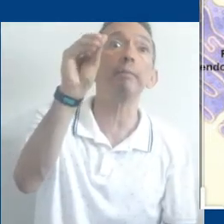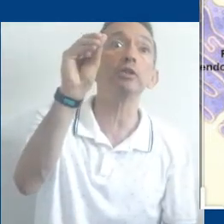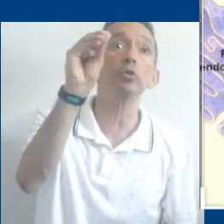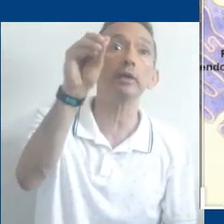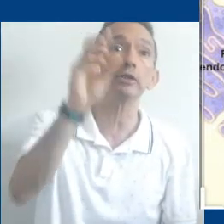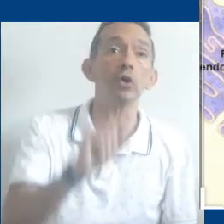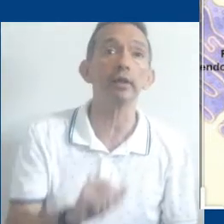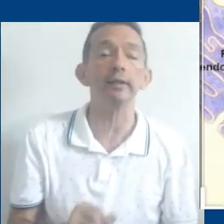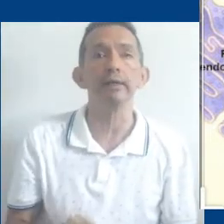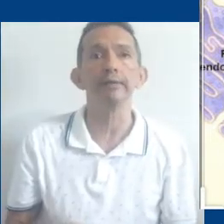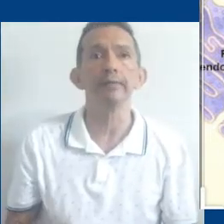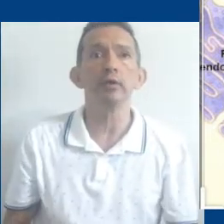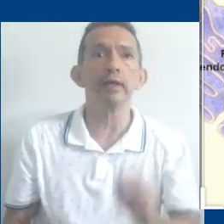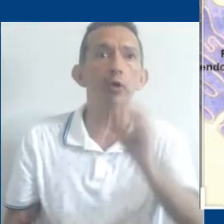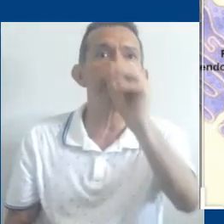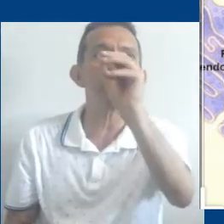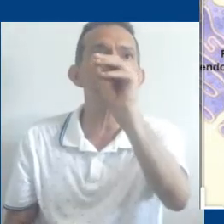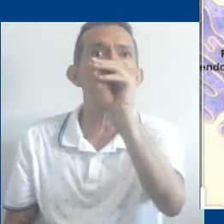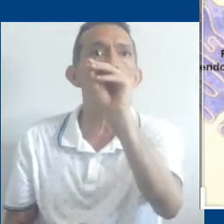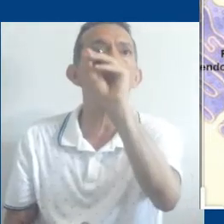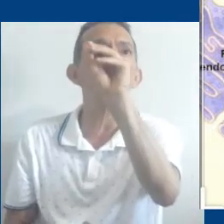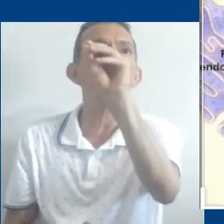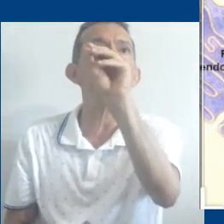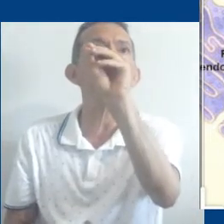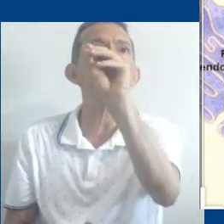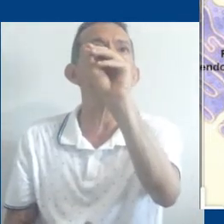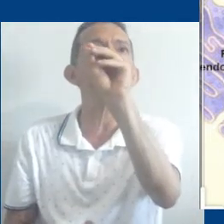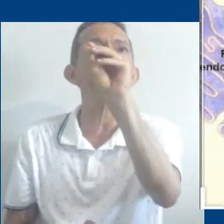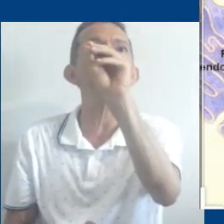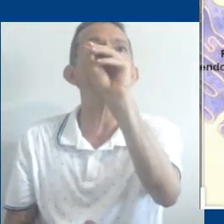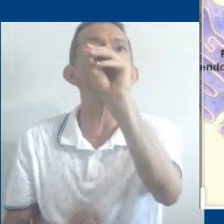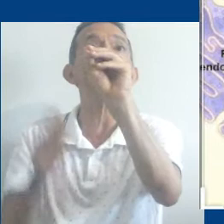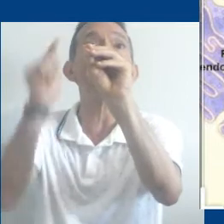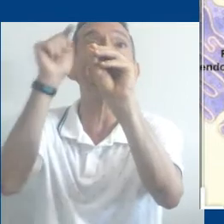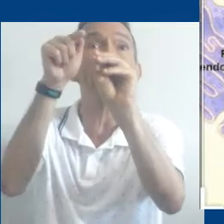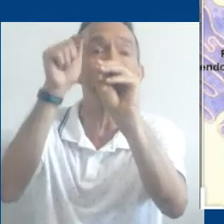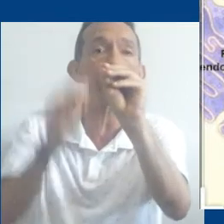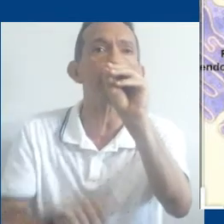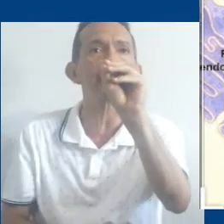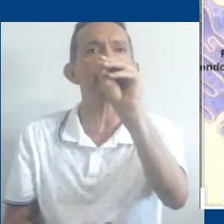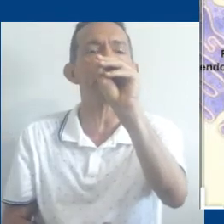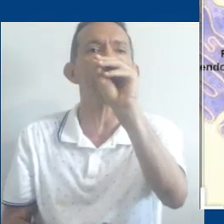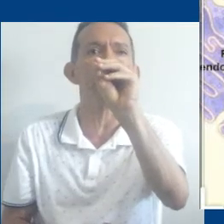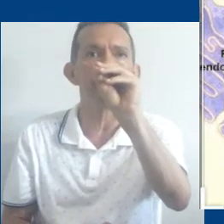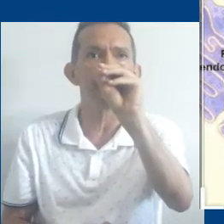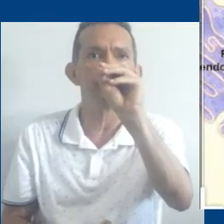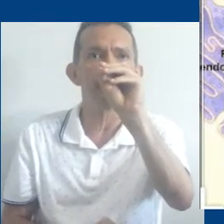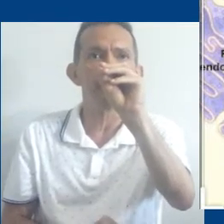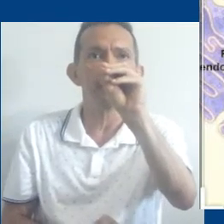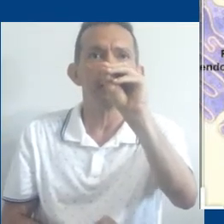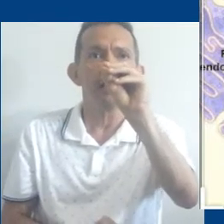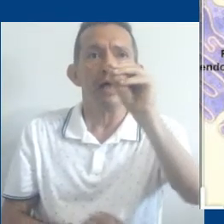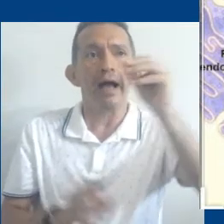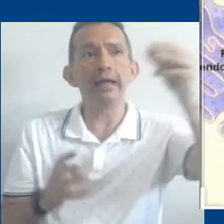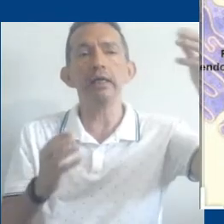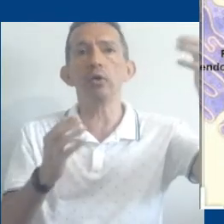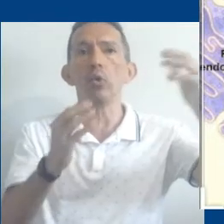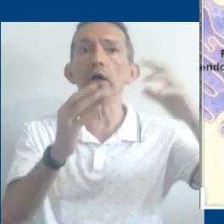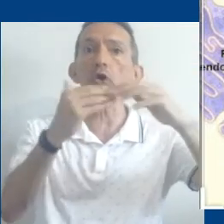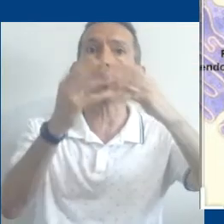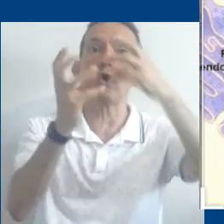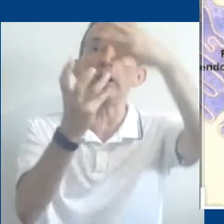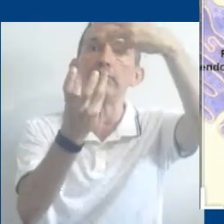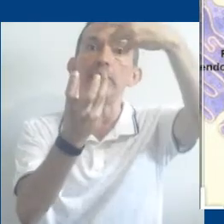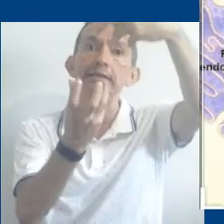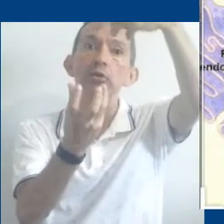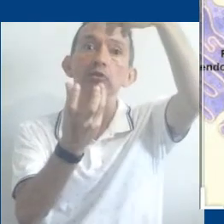contém uma partícula sólida. O que é um pinossomo? É um corpo que contém uma partícula líquida dentro da célula. Aí,